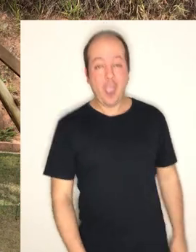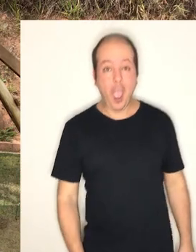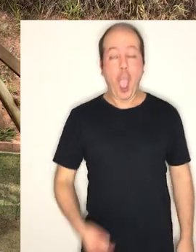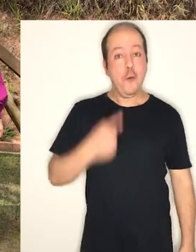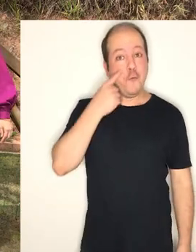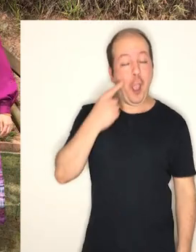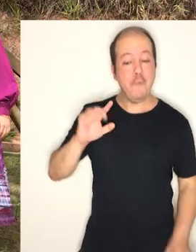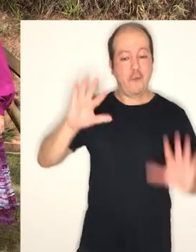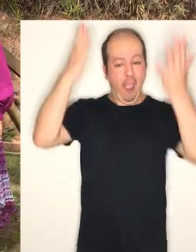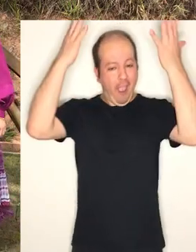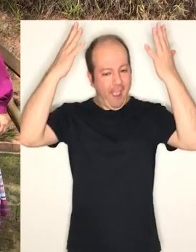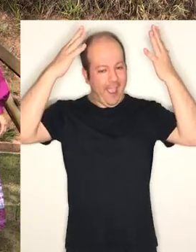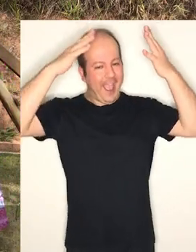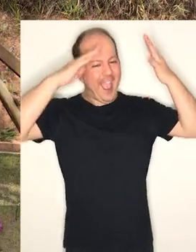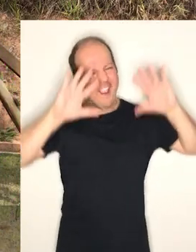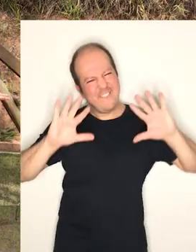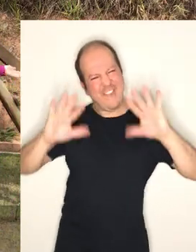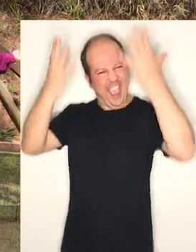Viva a festa, minha gente!